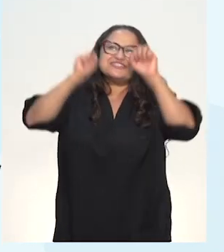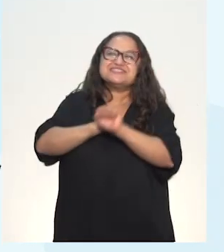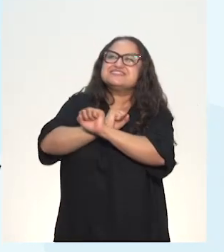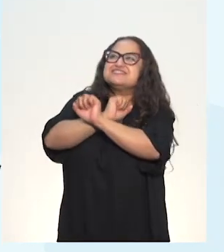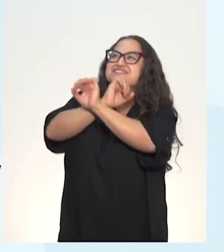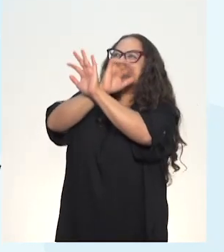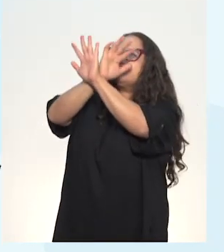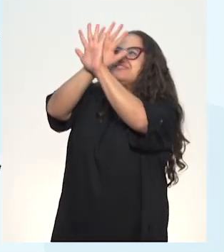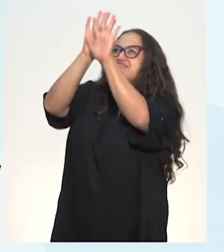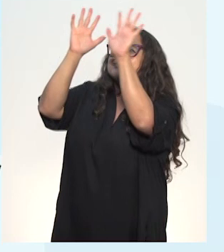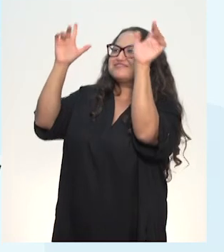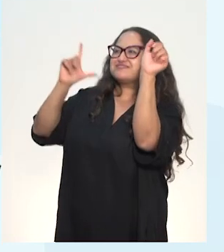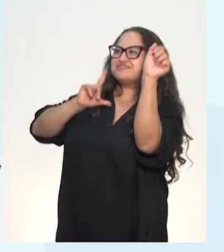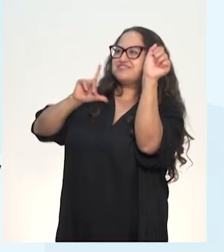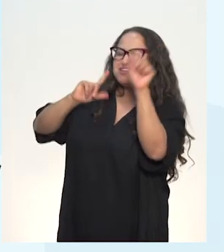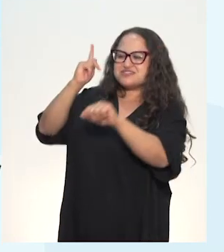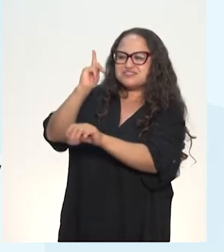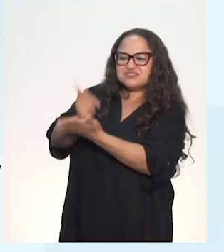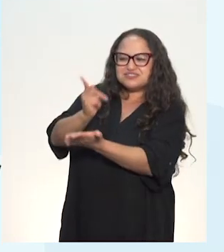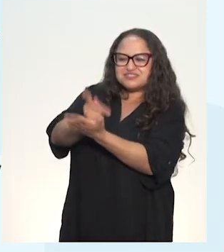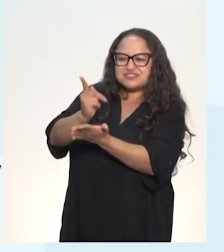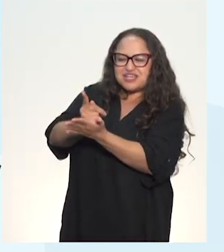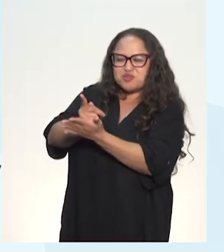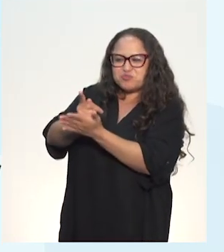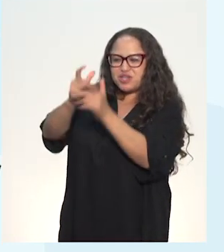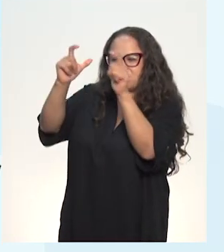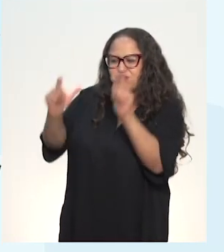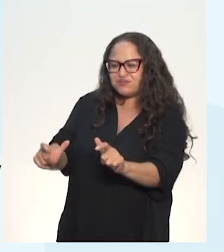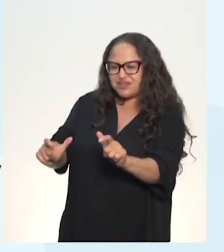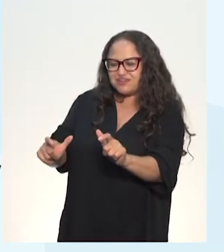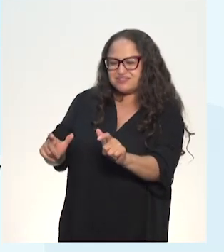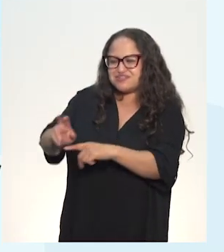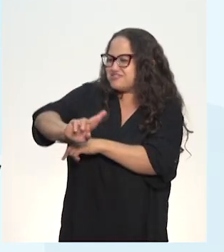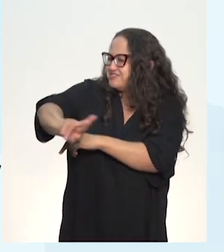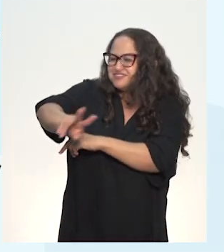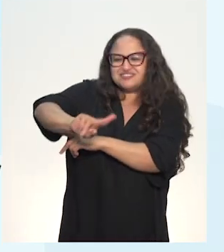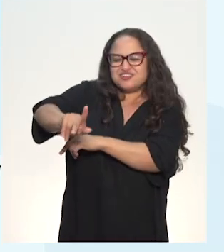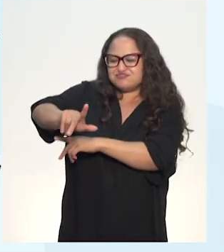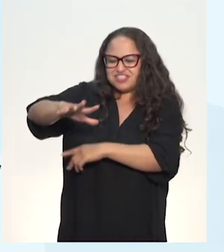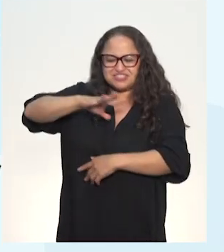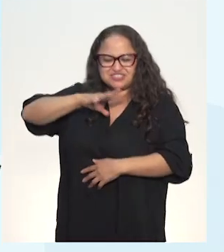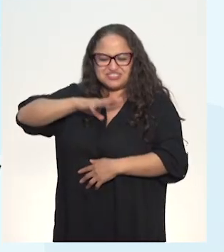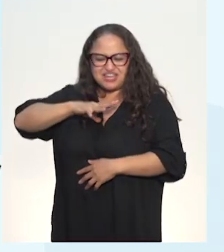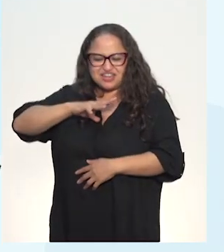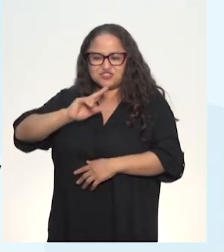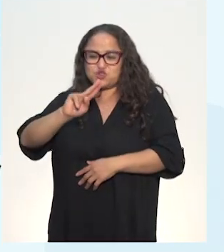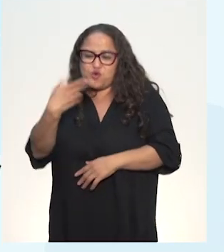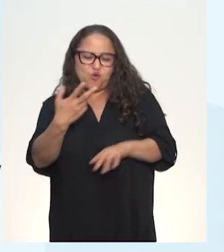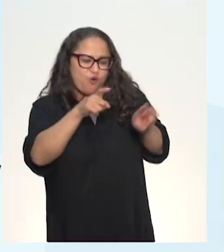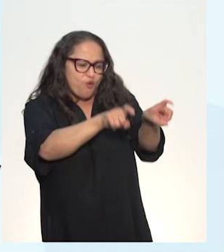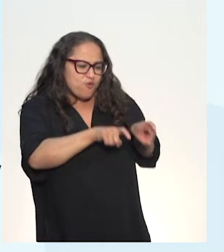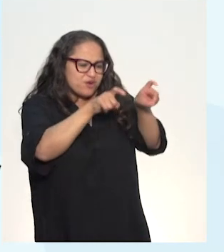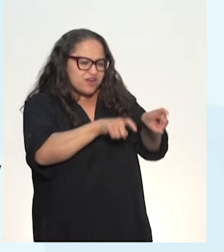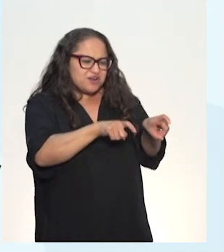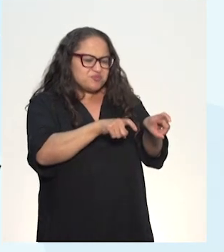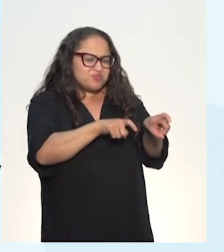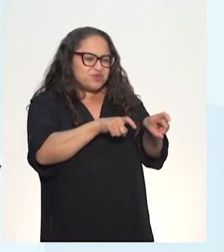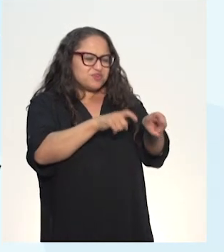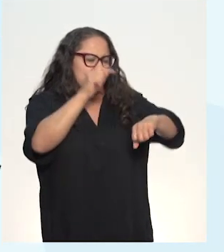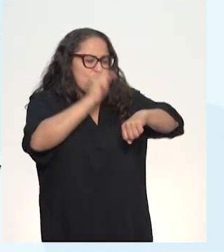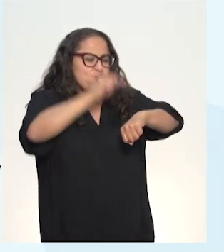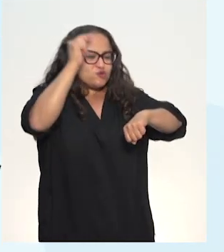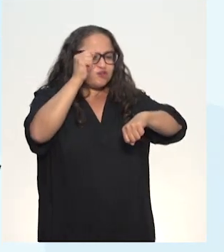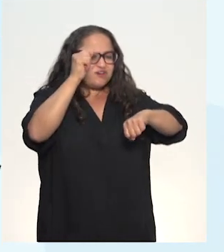sempre no mesmo lugar. Não há manhã sobre cidades ou manhã sobre o campo. A hora em que o dia